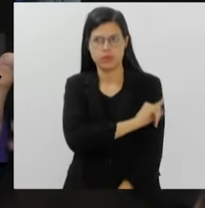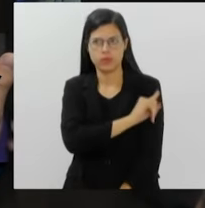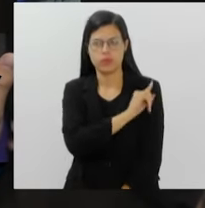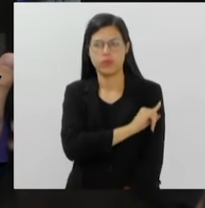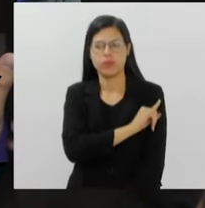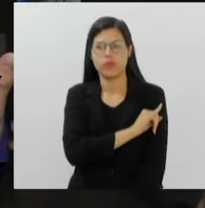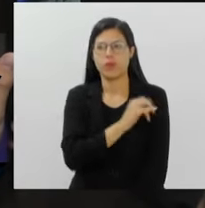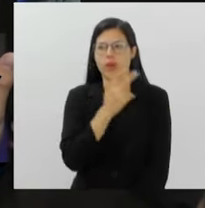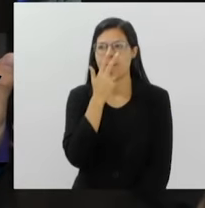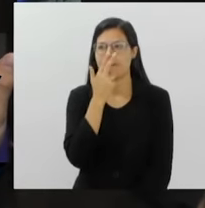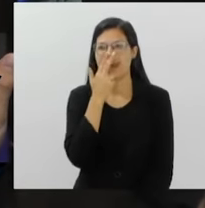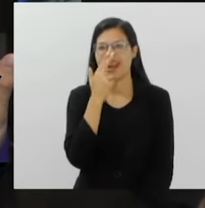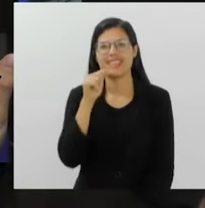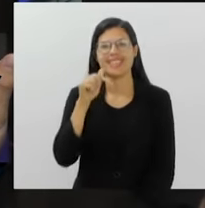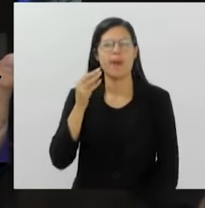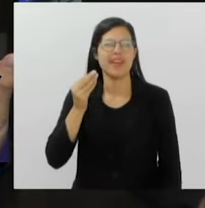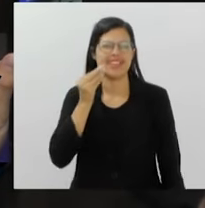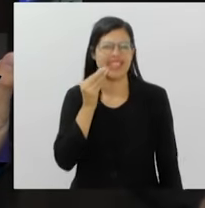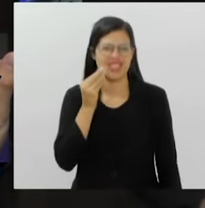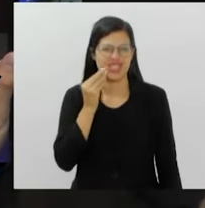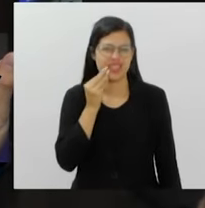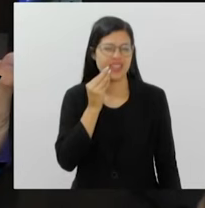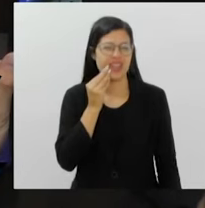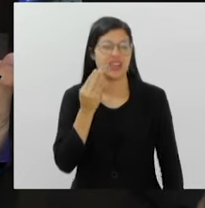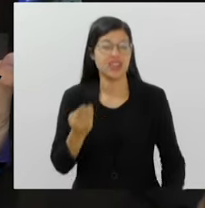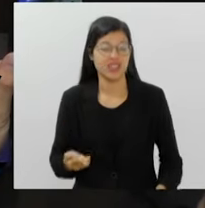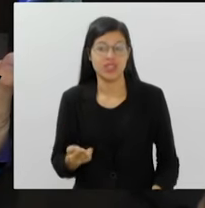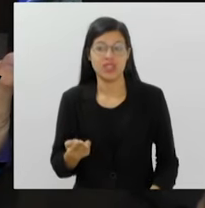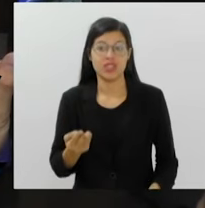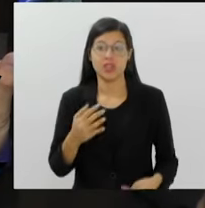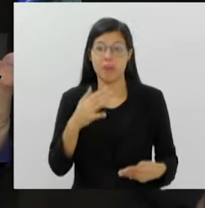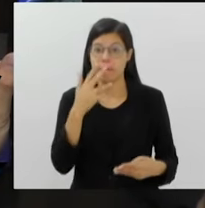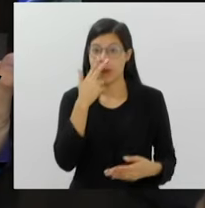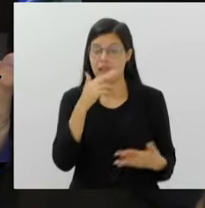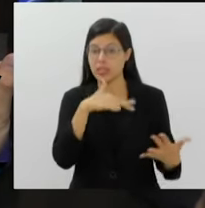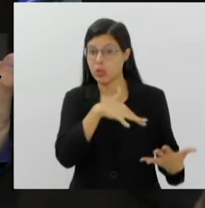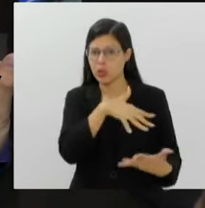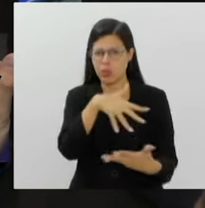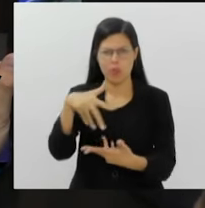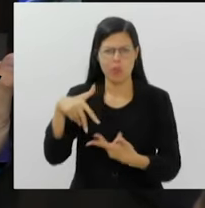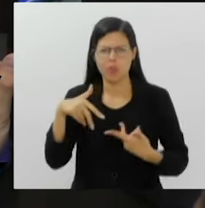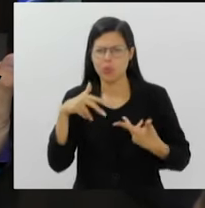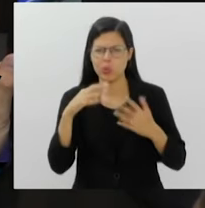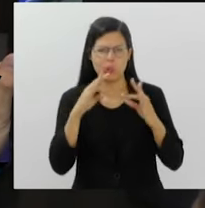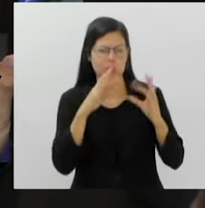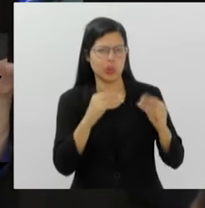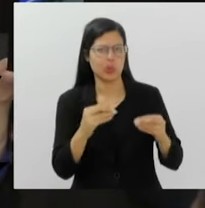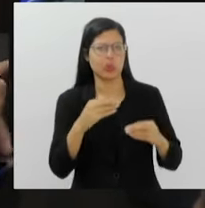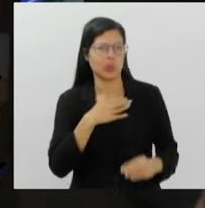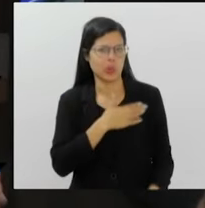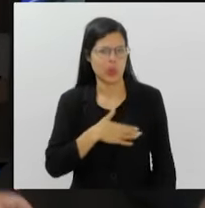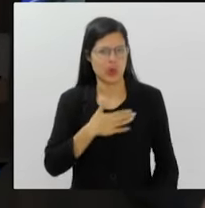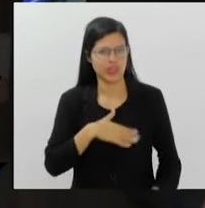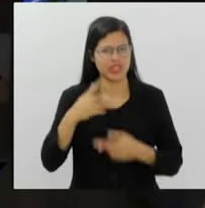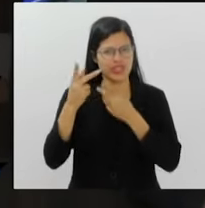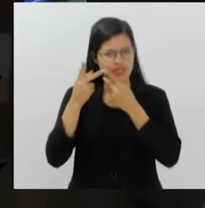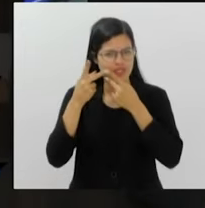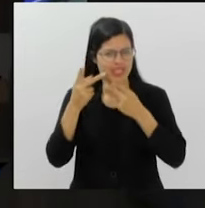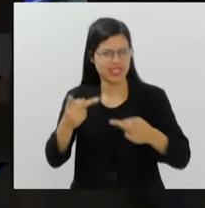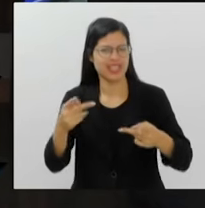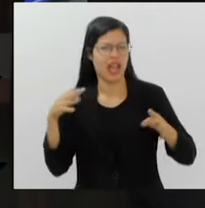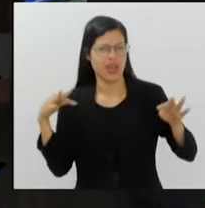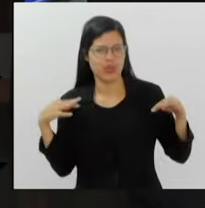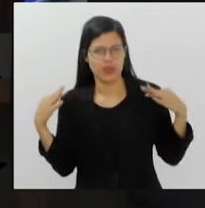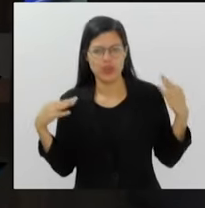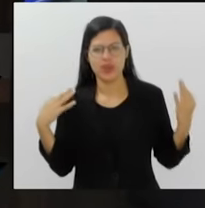uma espécie de laboratório. Mas laboratório esse que o mundo inteiro gosta de vir visitar, passear, passar Réveillon,